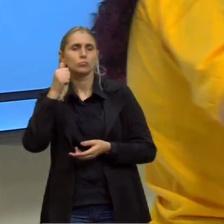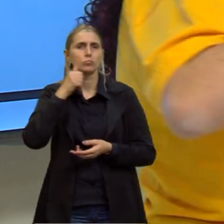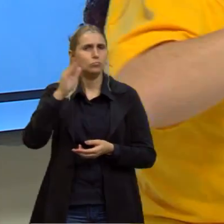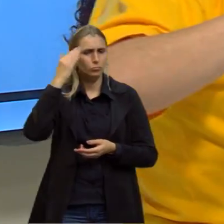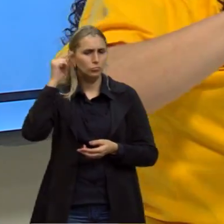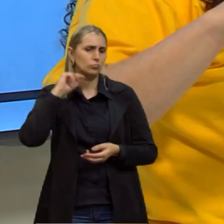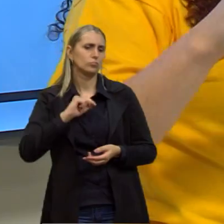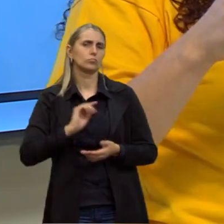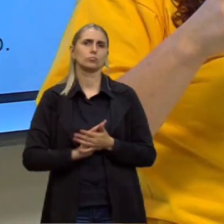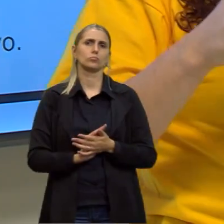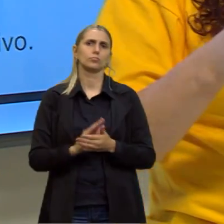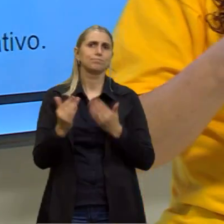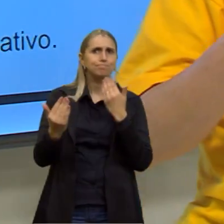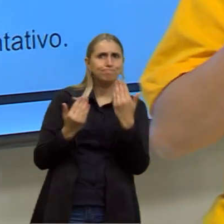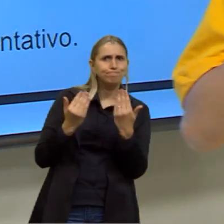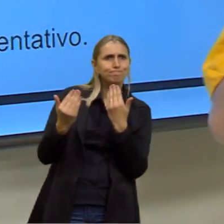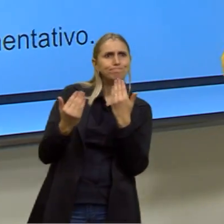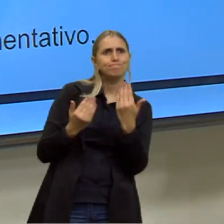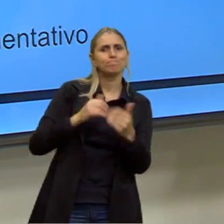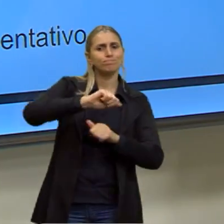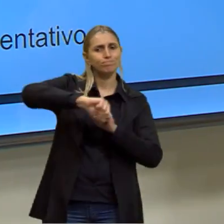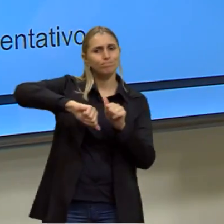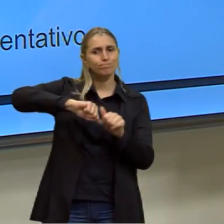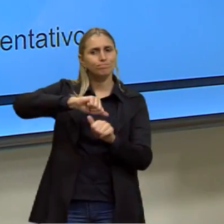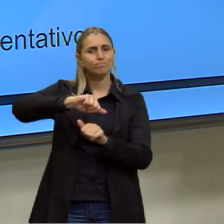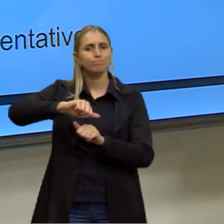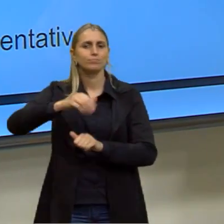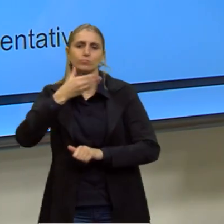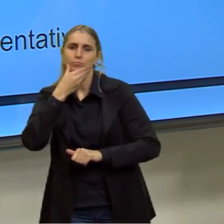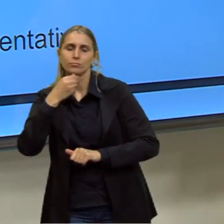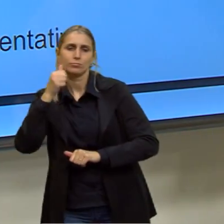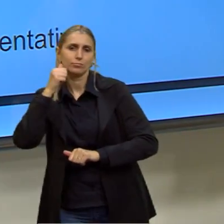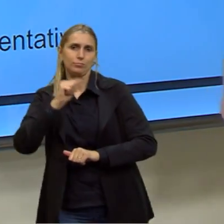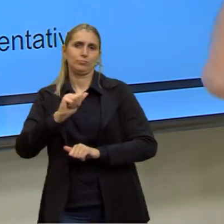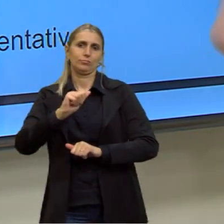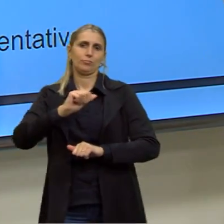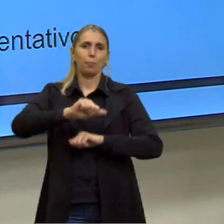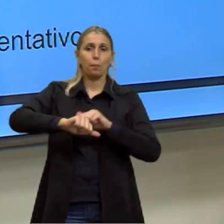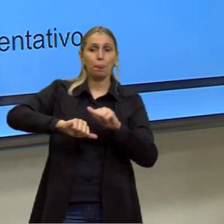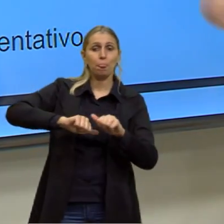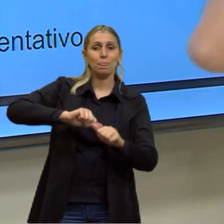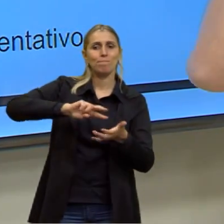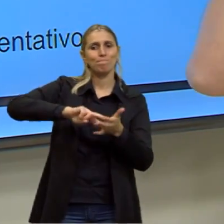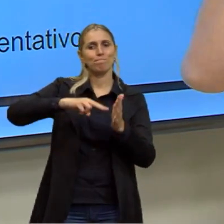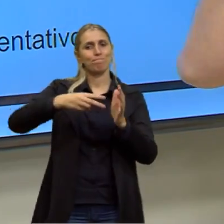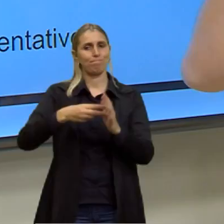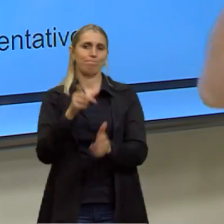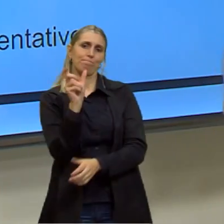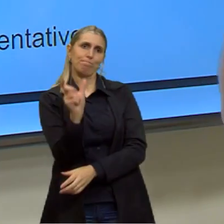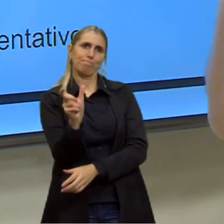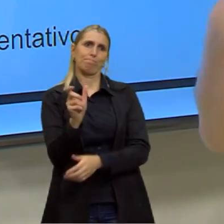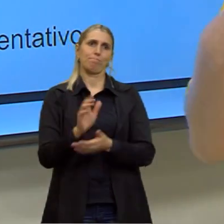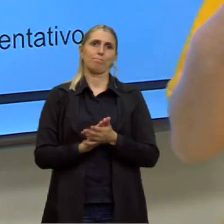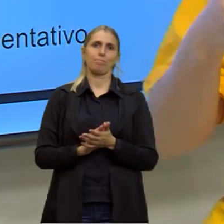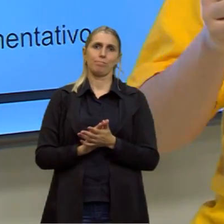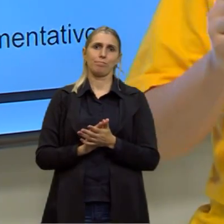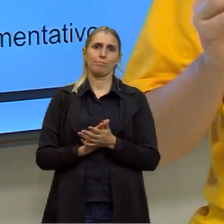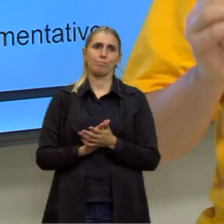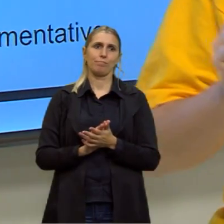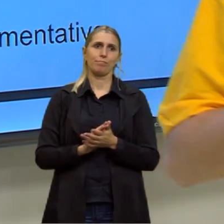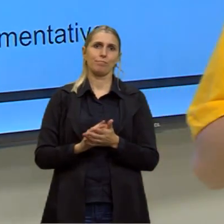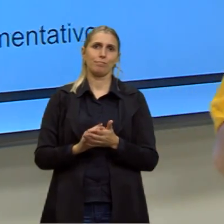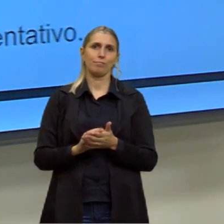isso as vezes a troca do gênero ela vai mudar o significado de uma palavra por exemplo